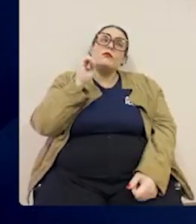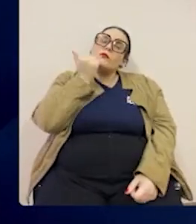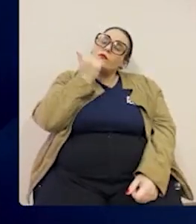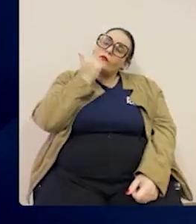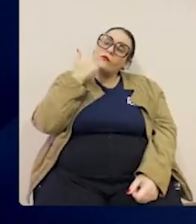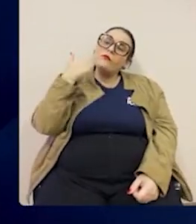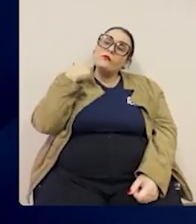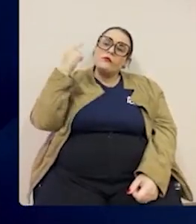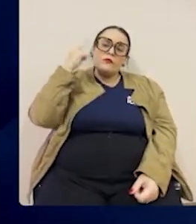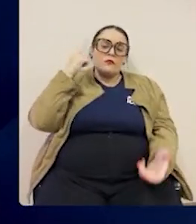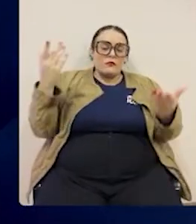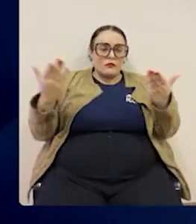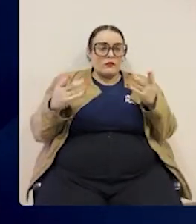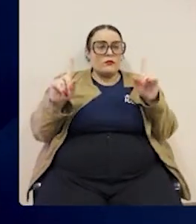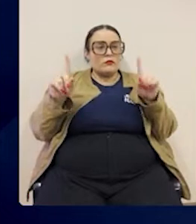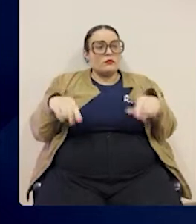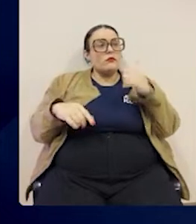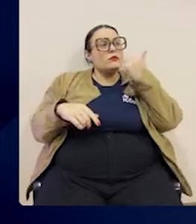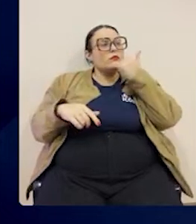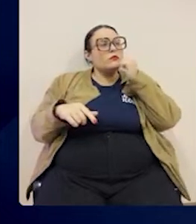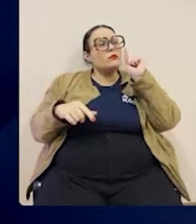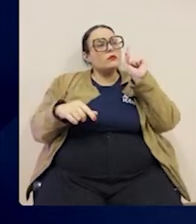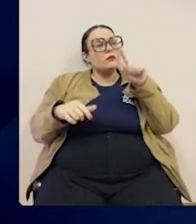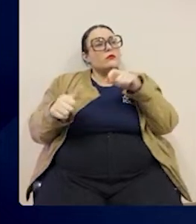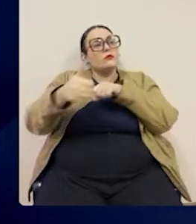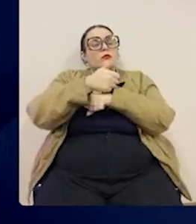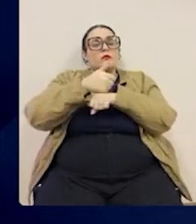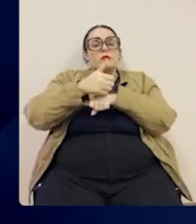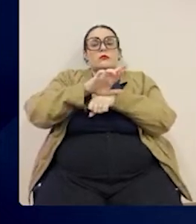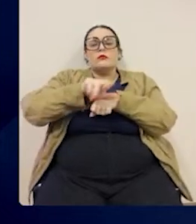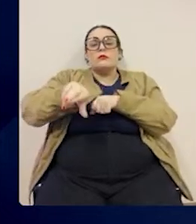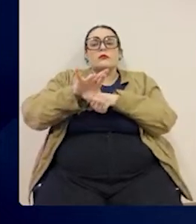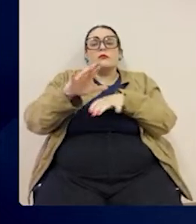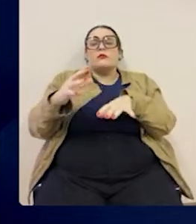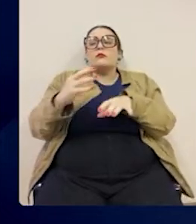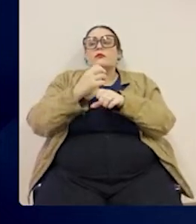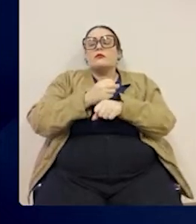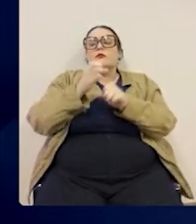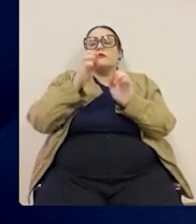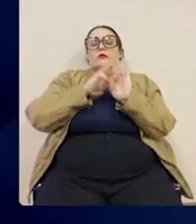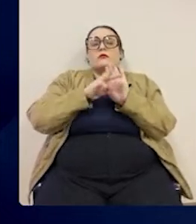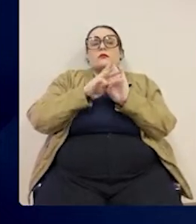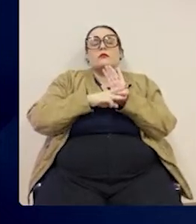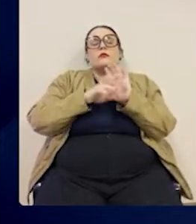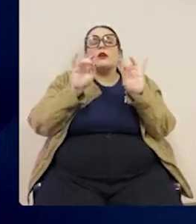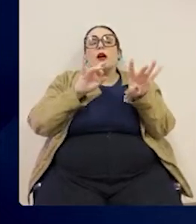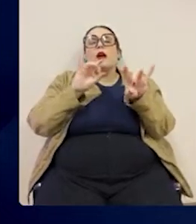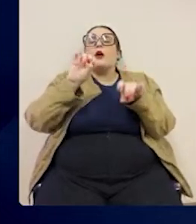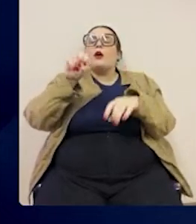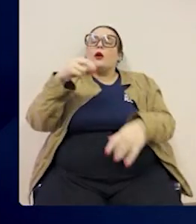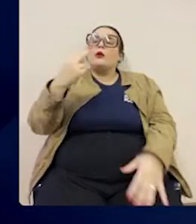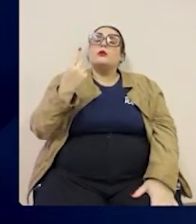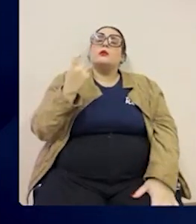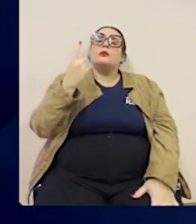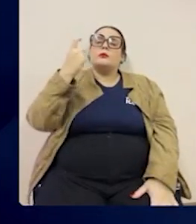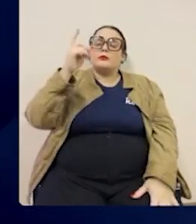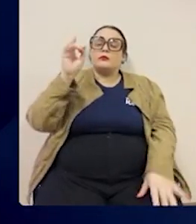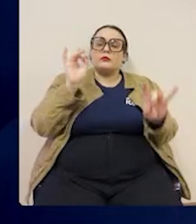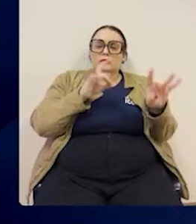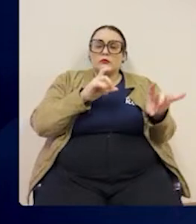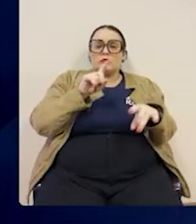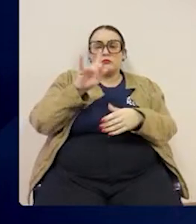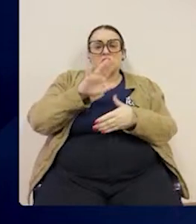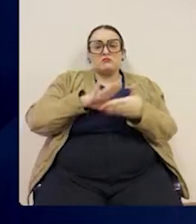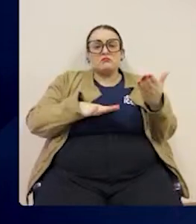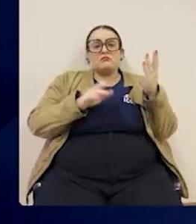um conjunto de ciências, né? Uma profissão, e não um conjunto de métodos e técnicas ou uma técnica, né? Quando você vai ao médico, você não fala,